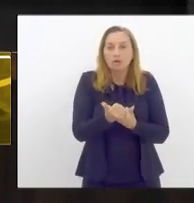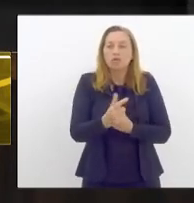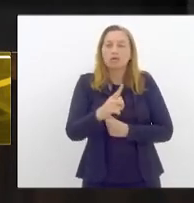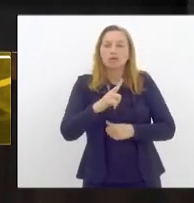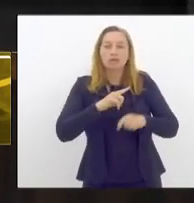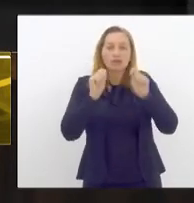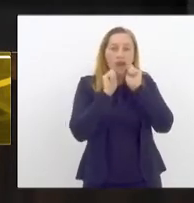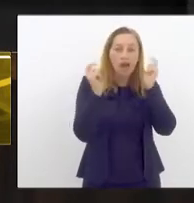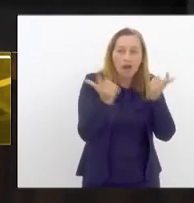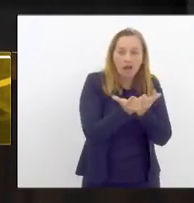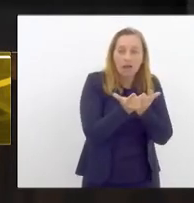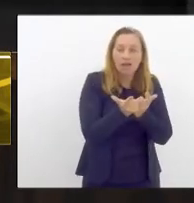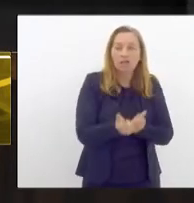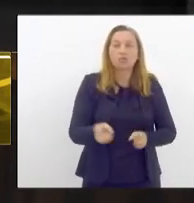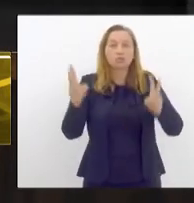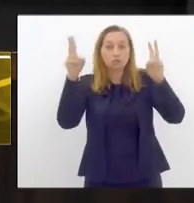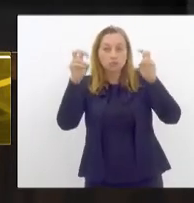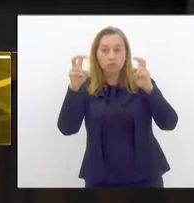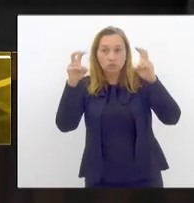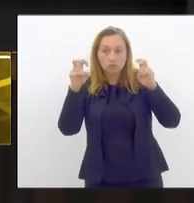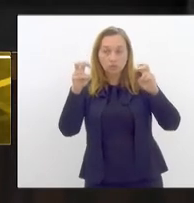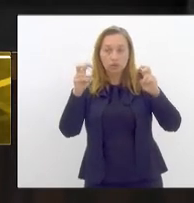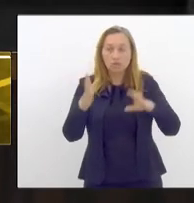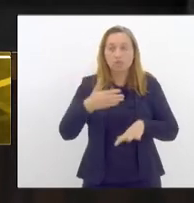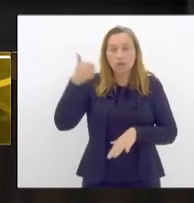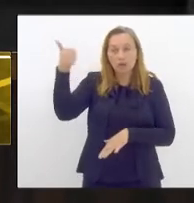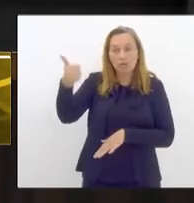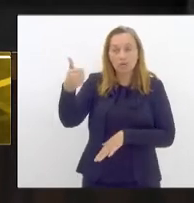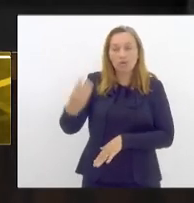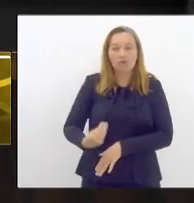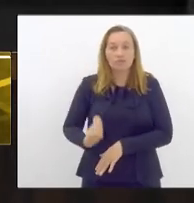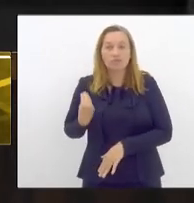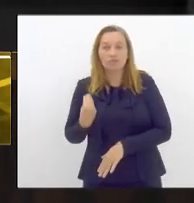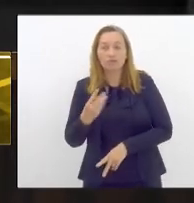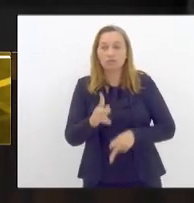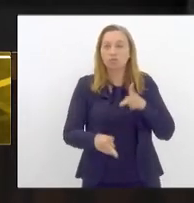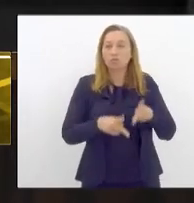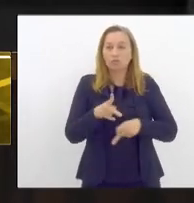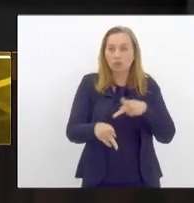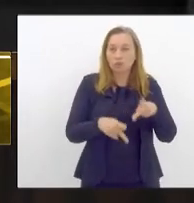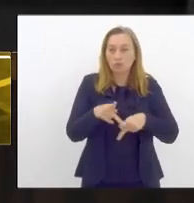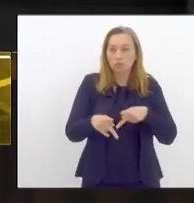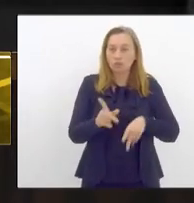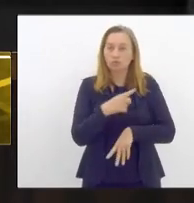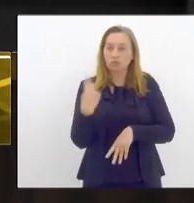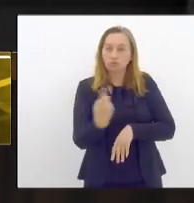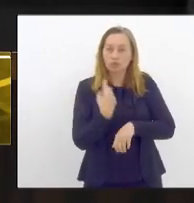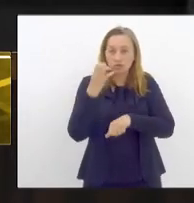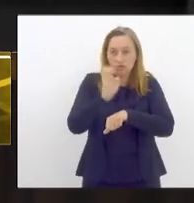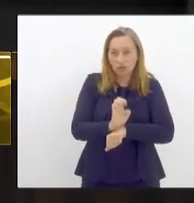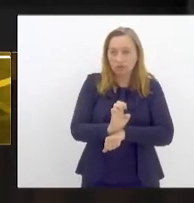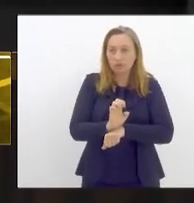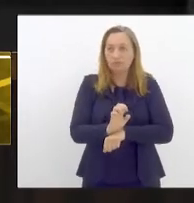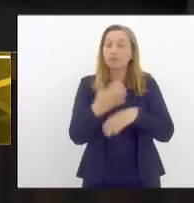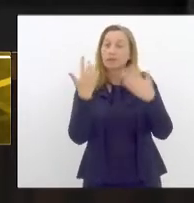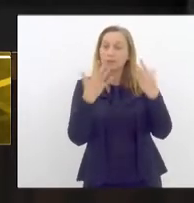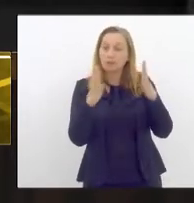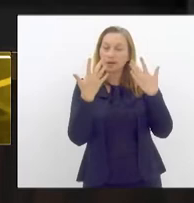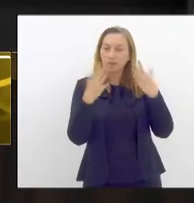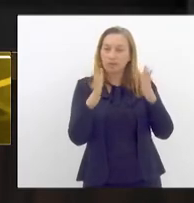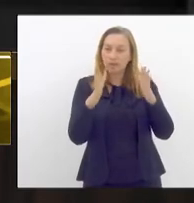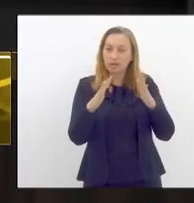da alerj nos temas em prol da melhoria de vida da população do nosso Estado parabéns